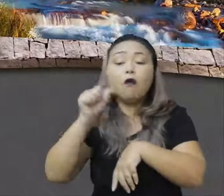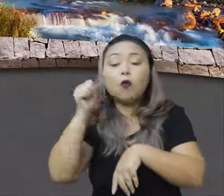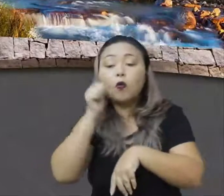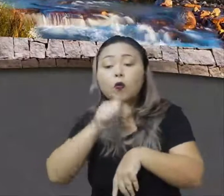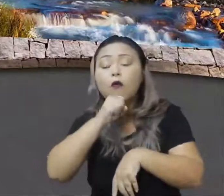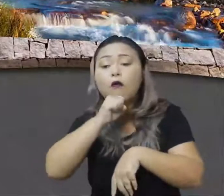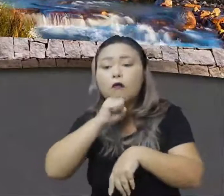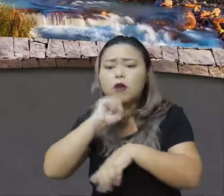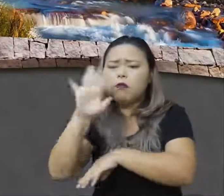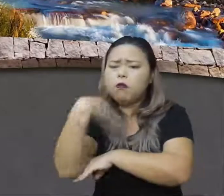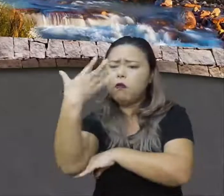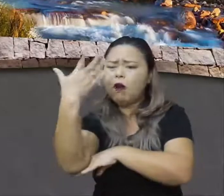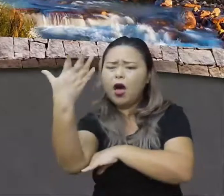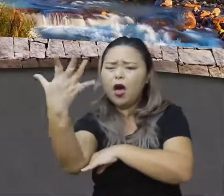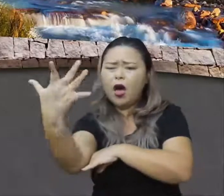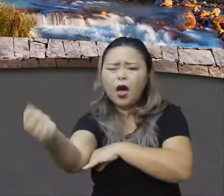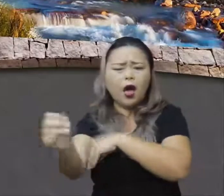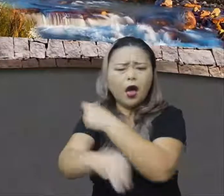muita devastação,